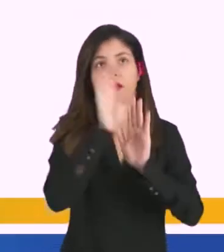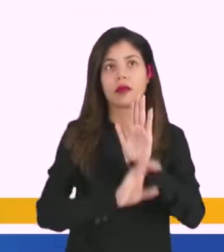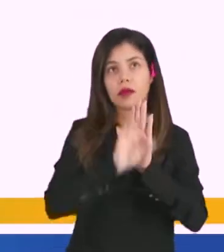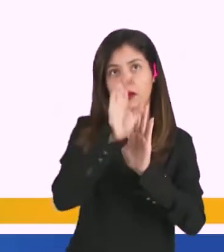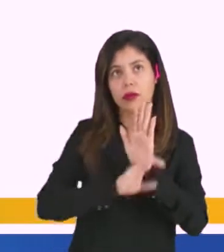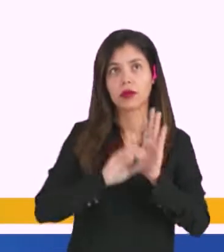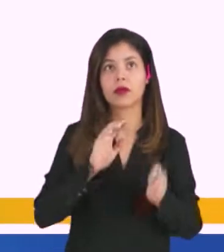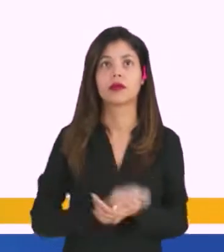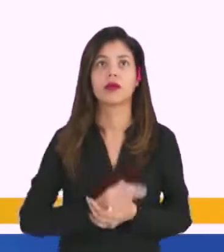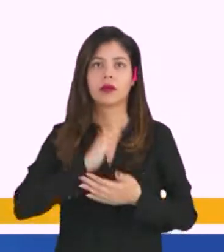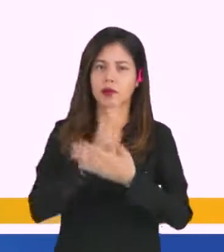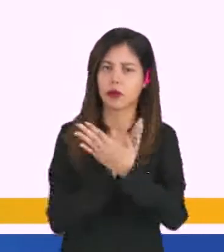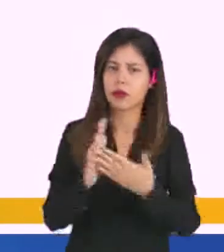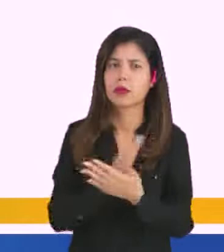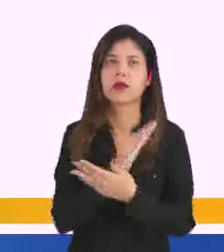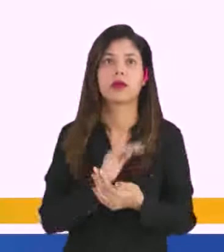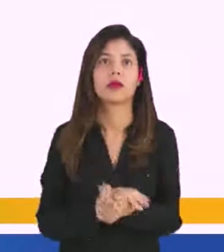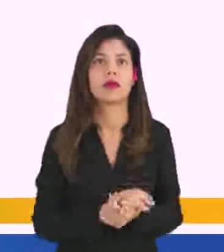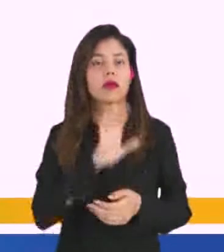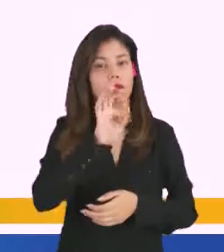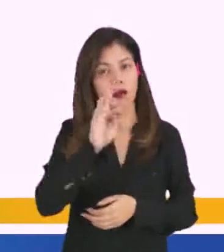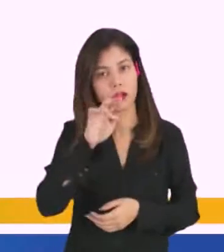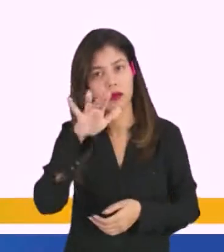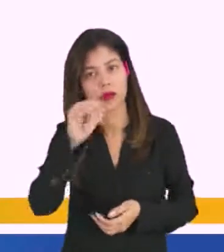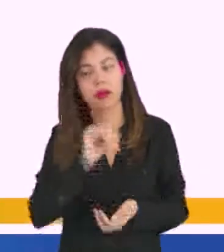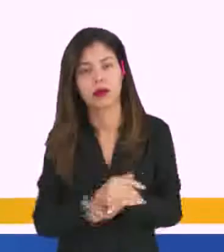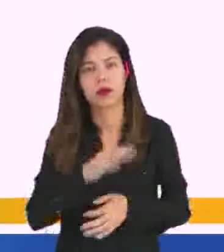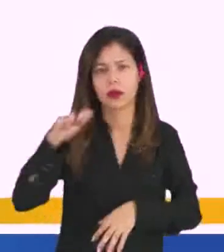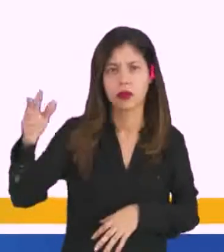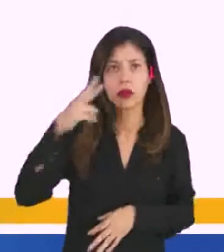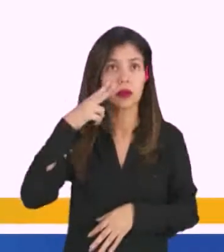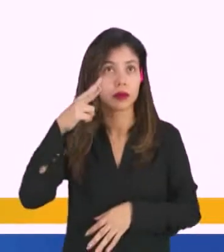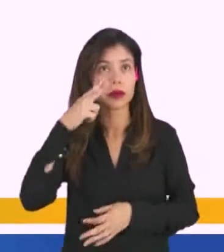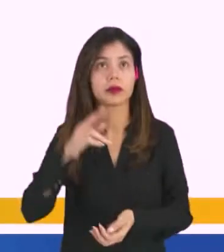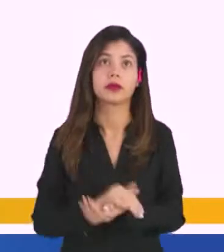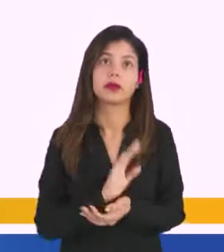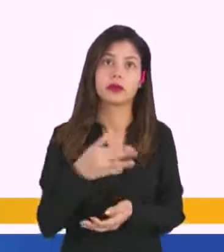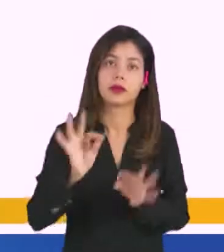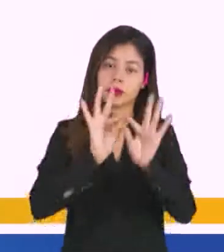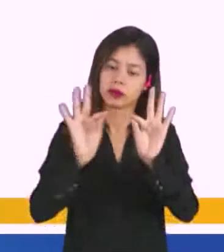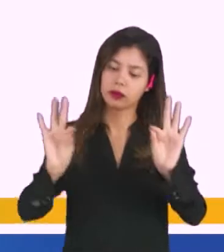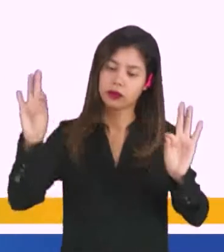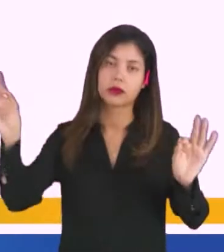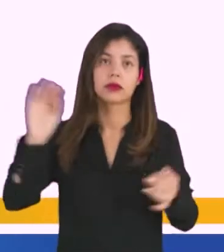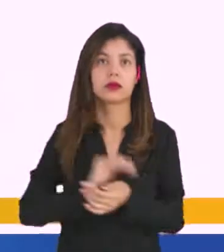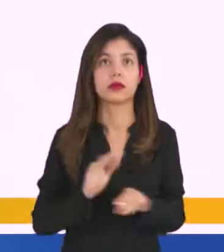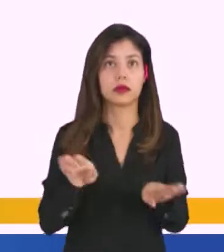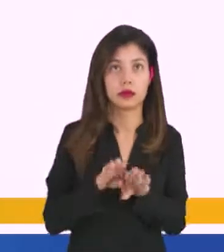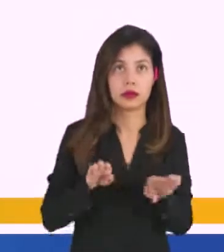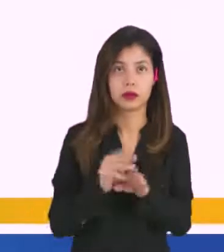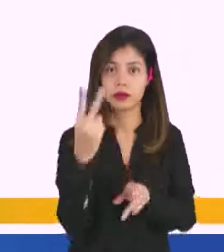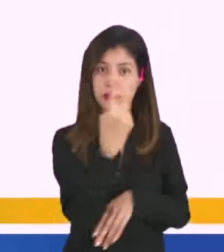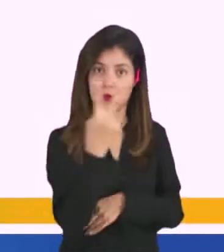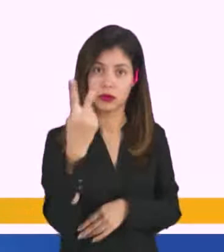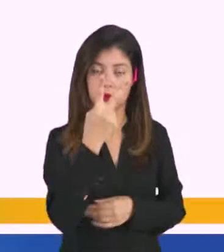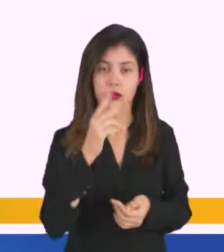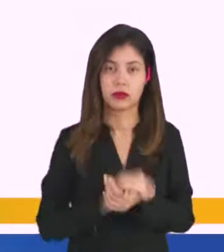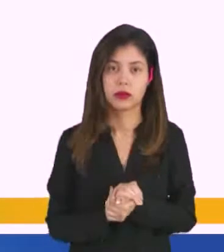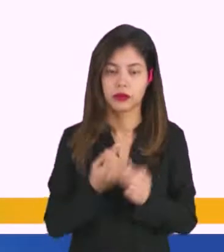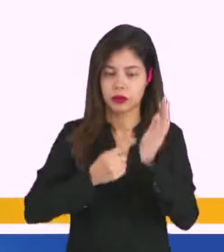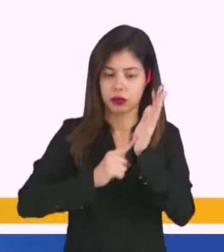de variável aí na estatística. Quando nós observamos um gráfico de linha ou de barra, temos dois